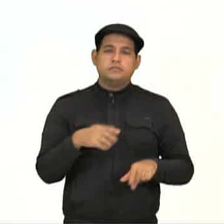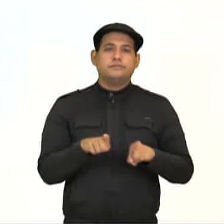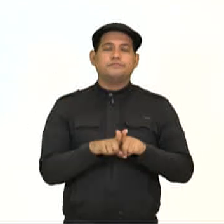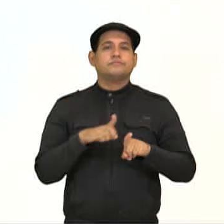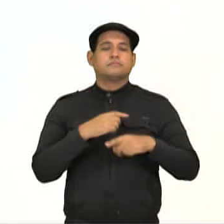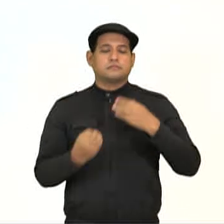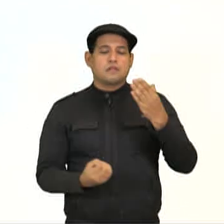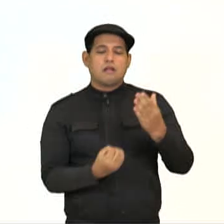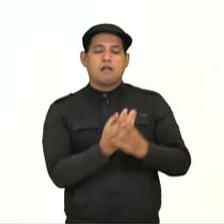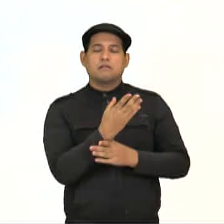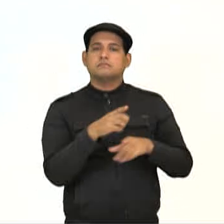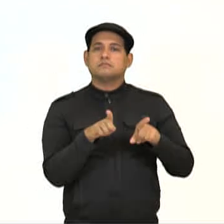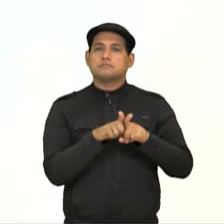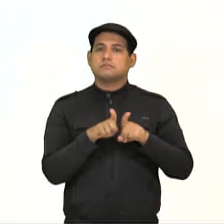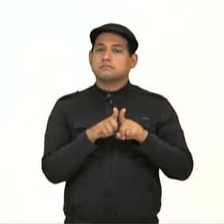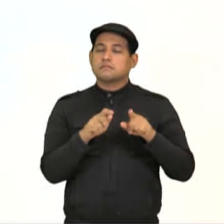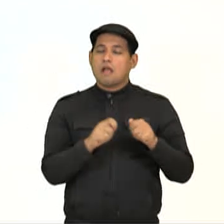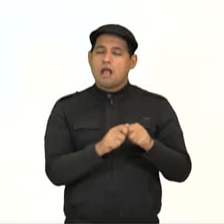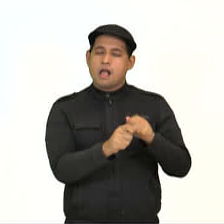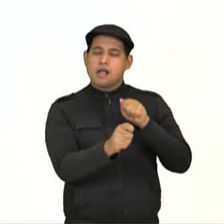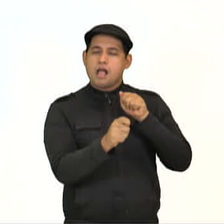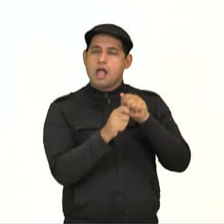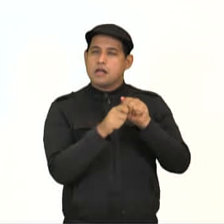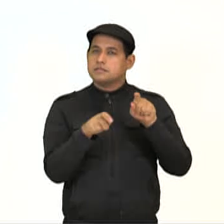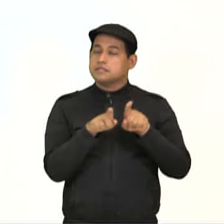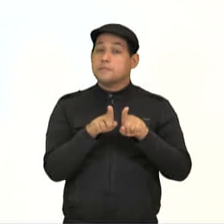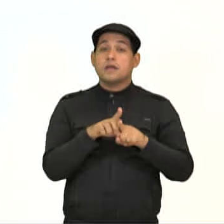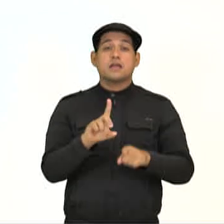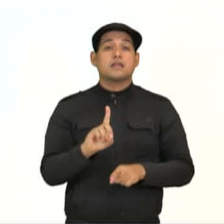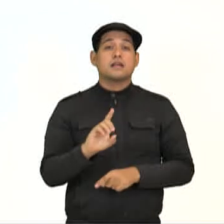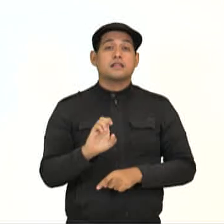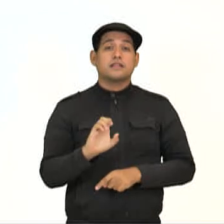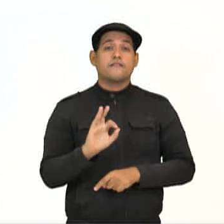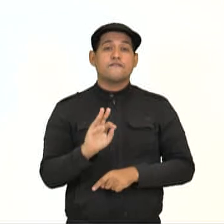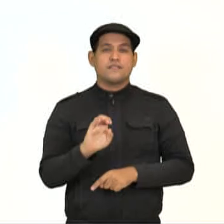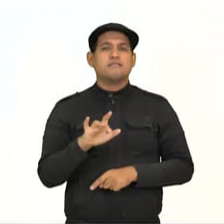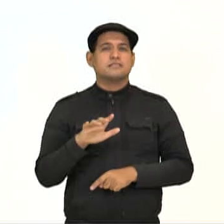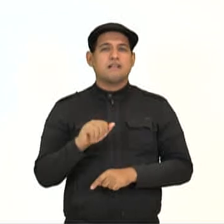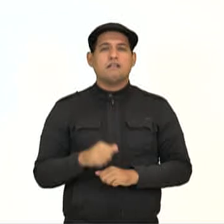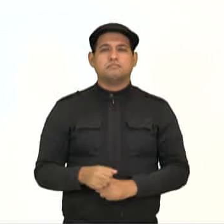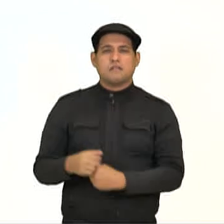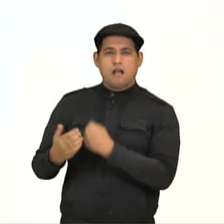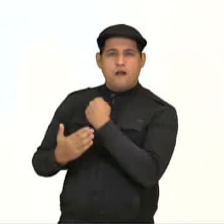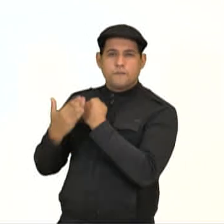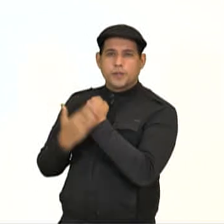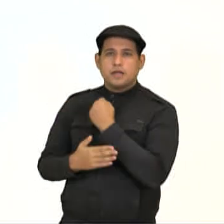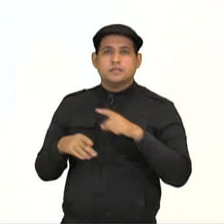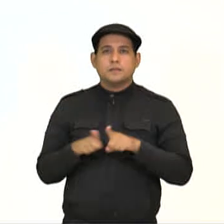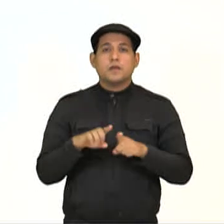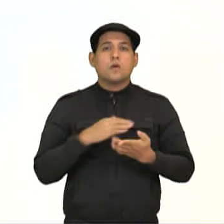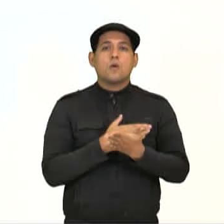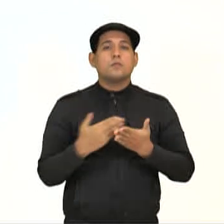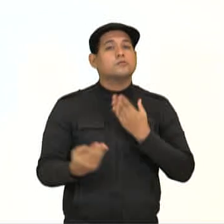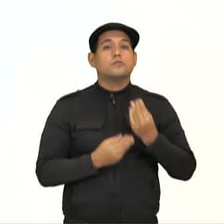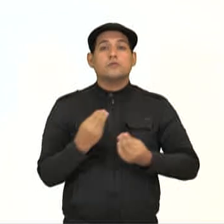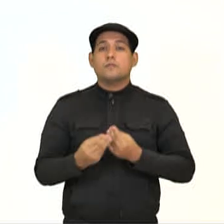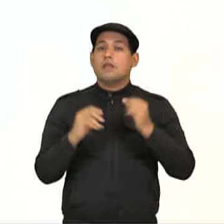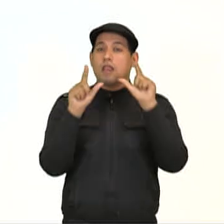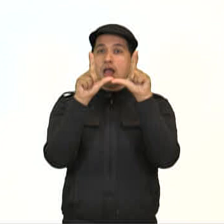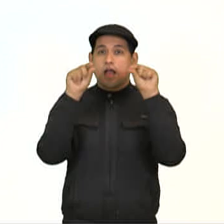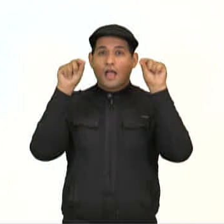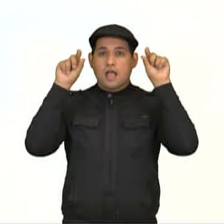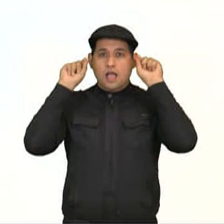a produção, a caça e a defesa. E o berço do atletismo foi na Grécia. Então, na